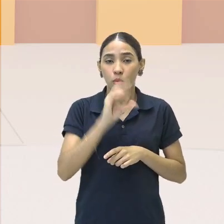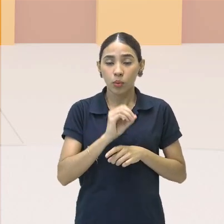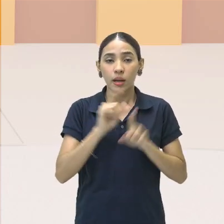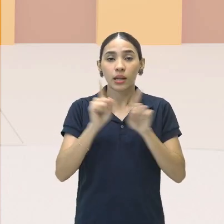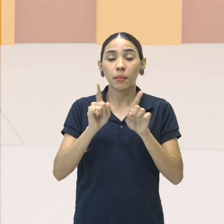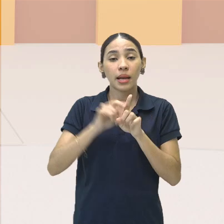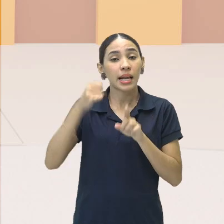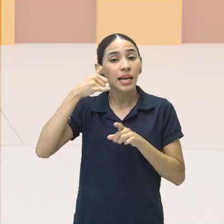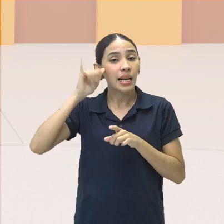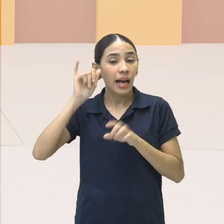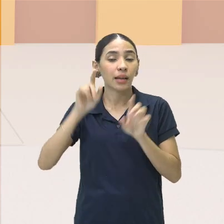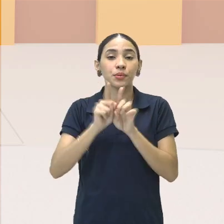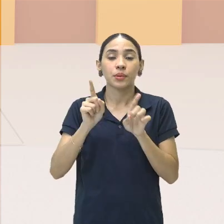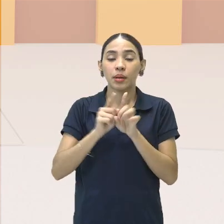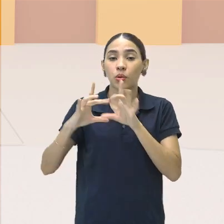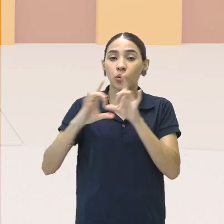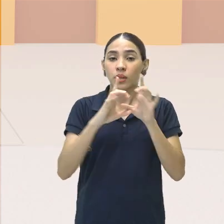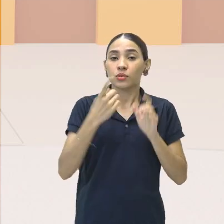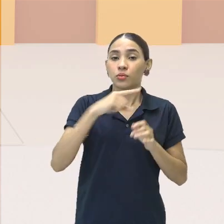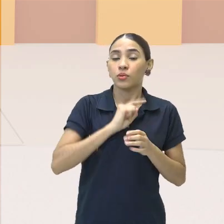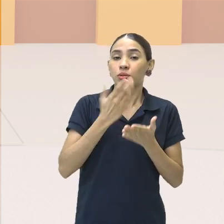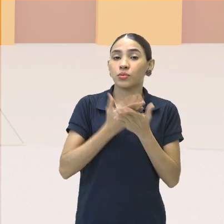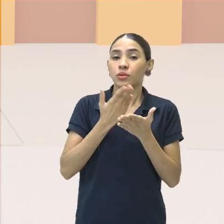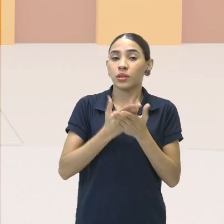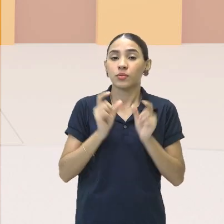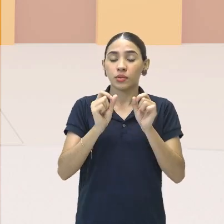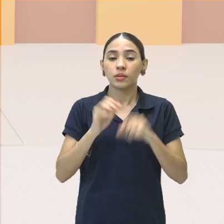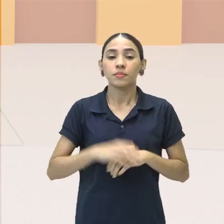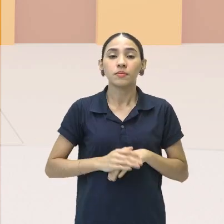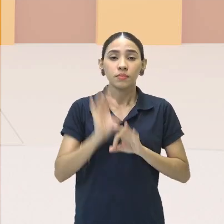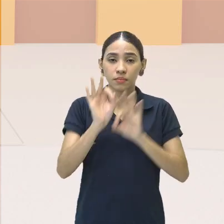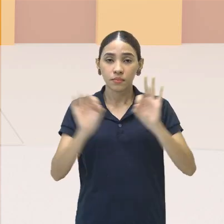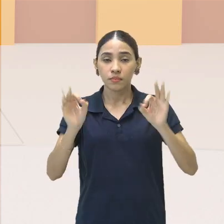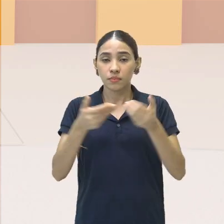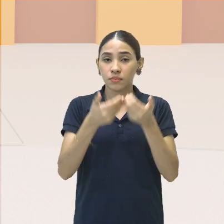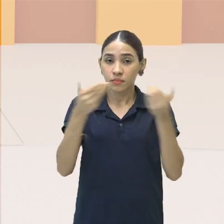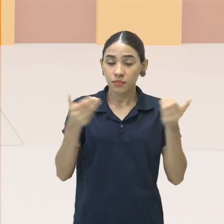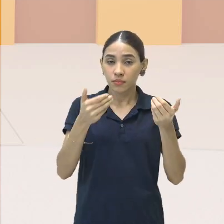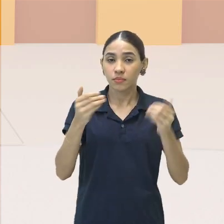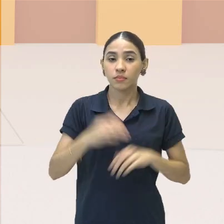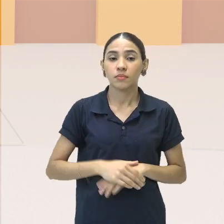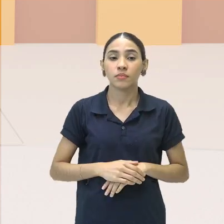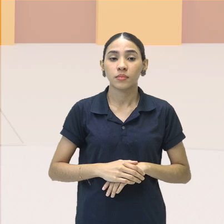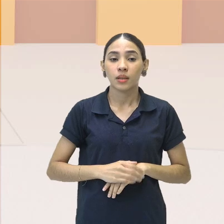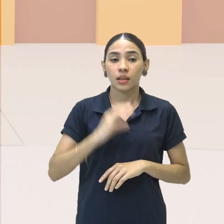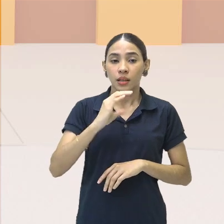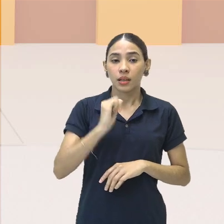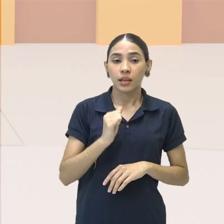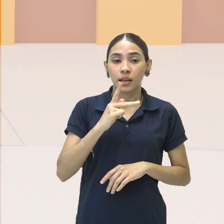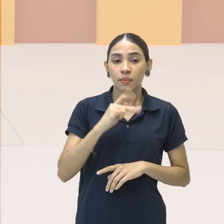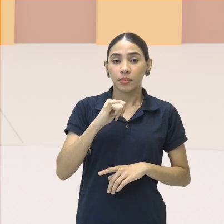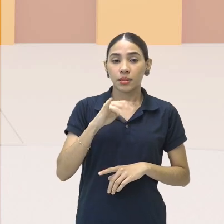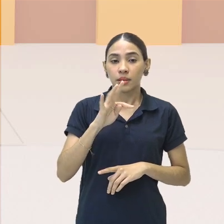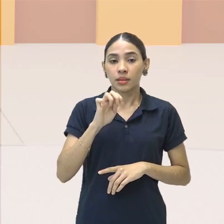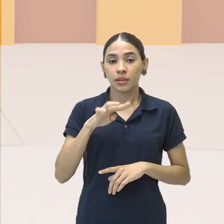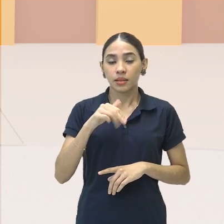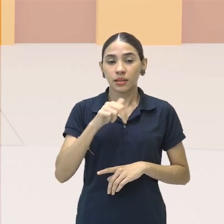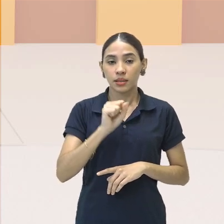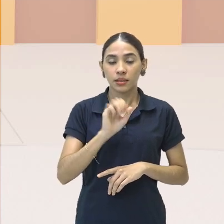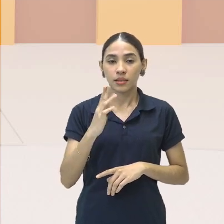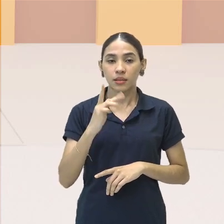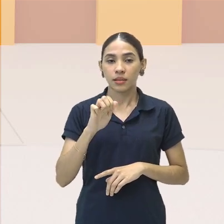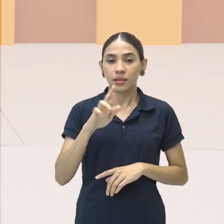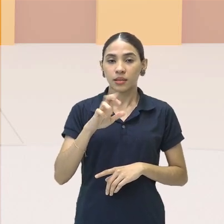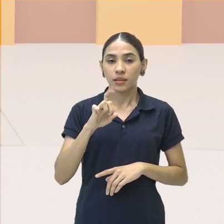mineração. Nesse contexto, vimos a divisão do território brasileiro em capitanias hereditárias, em que